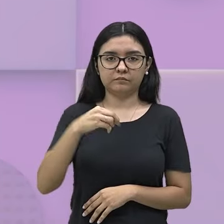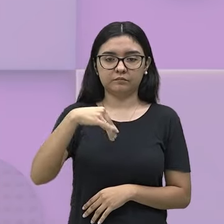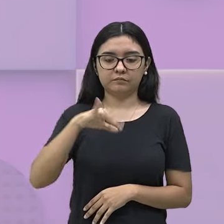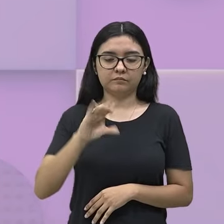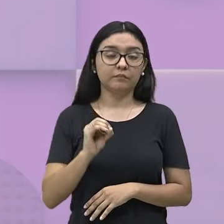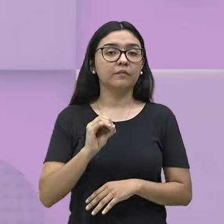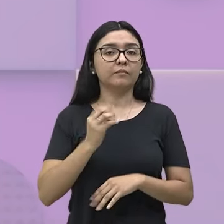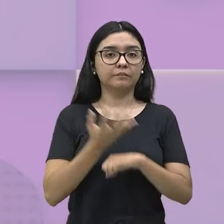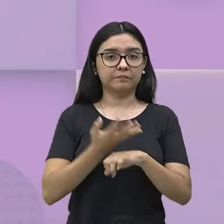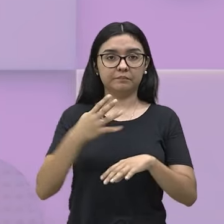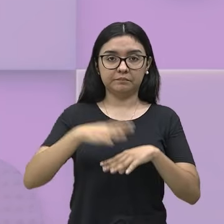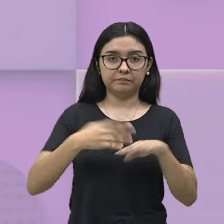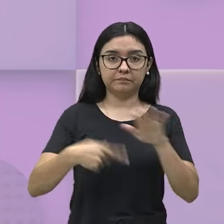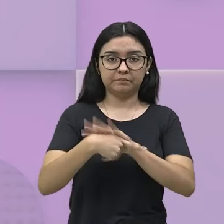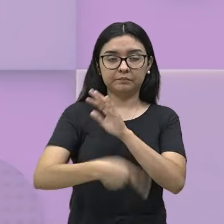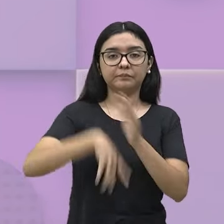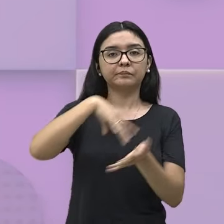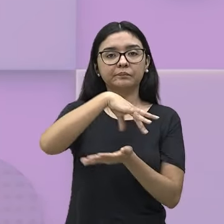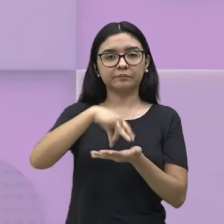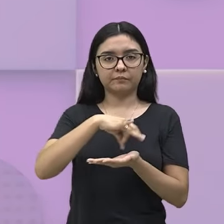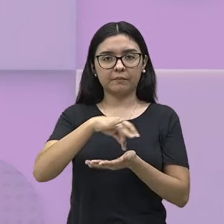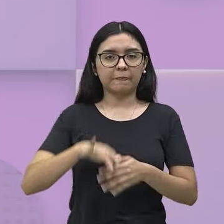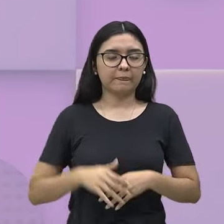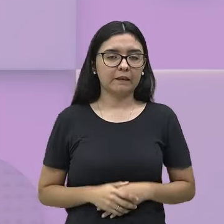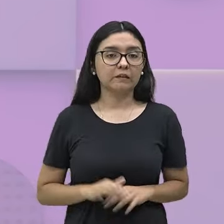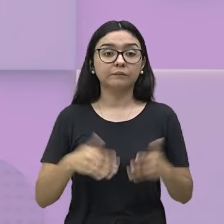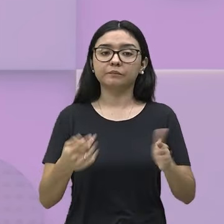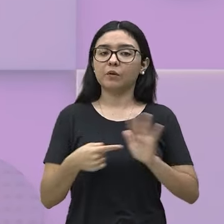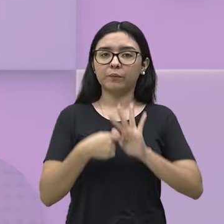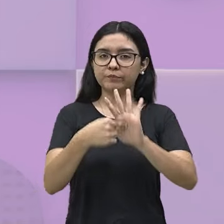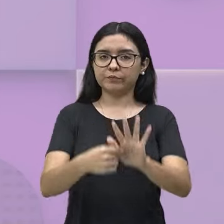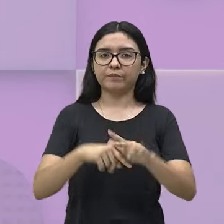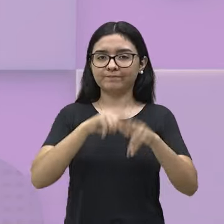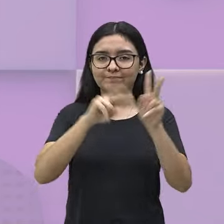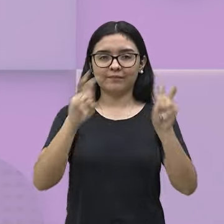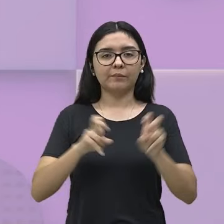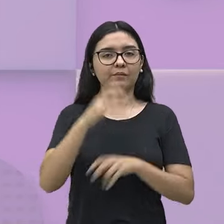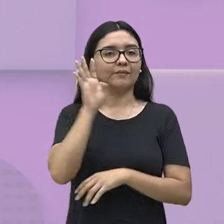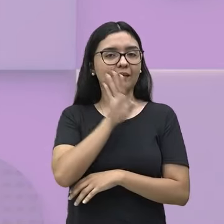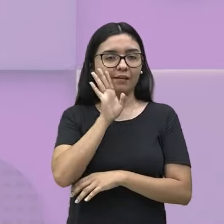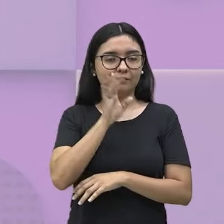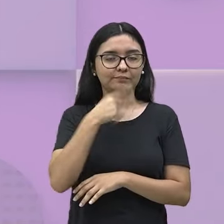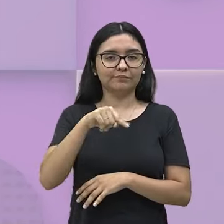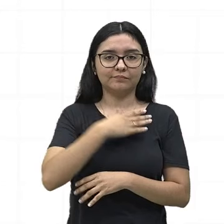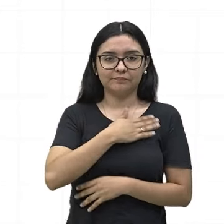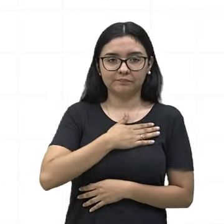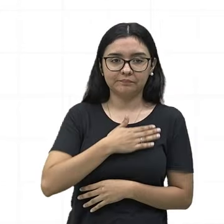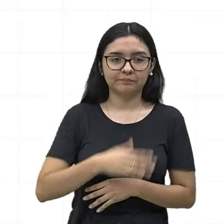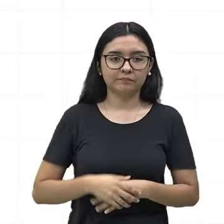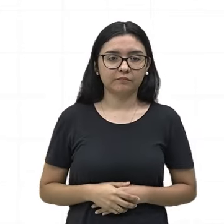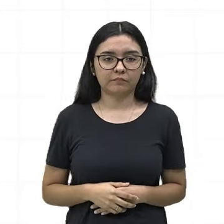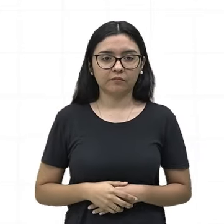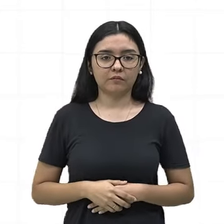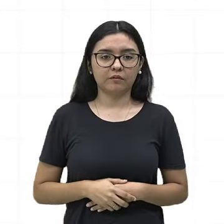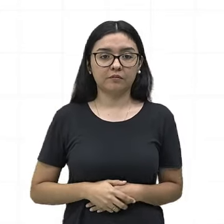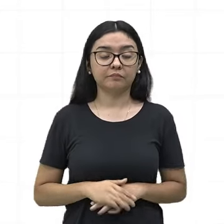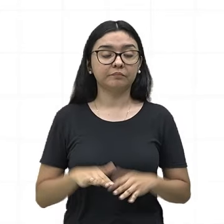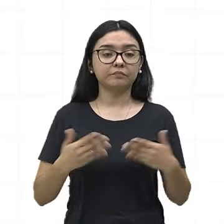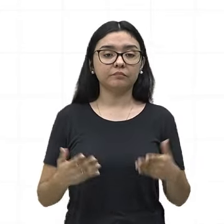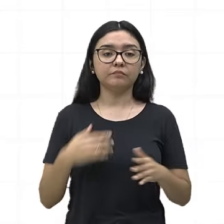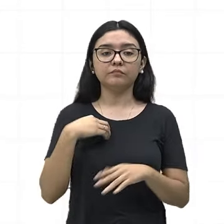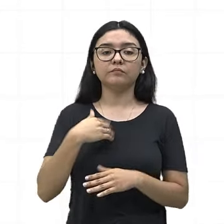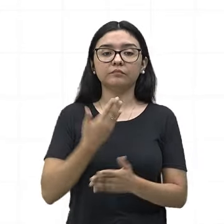de matemática aqui do Centro de Mídia do Amazonas, e vou trazer um tema muito legal, muito bacana na aula de hoje. Acompanhe. Aula de